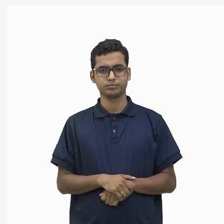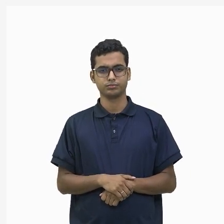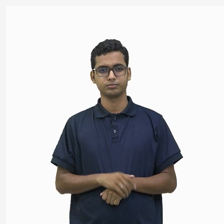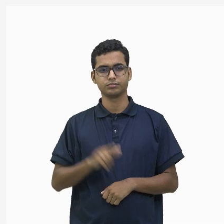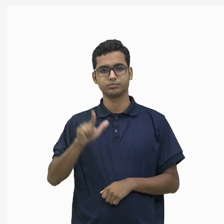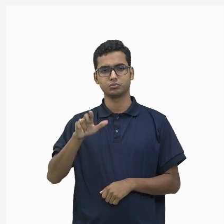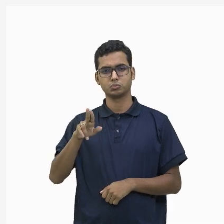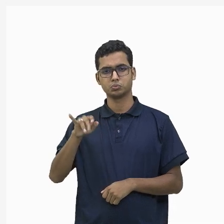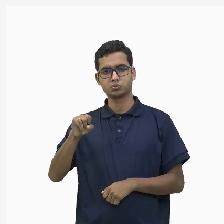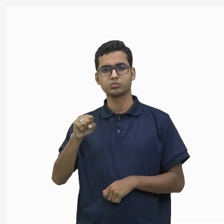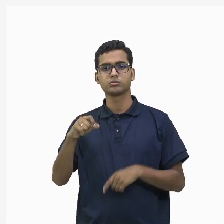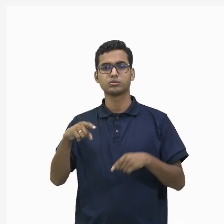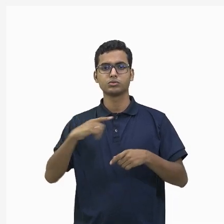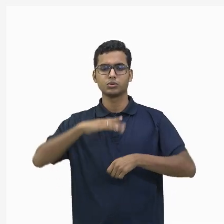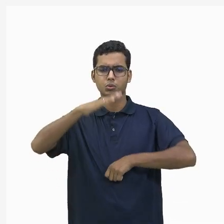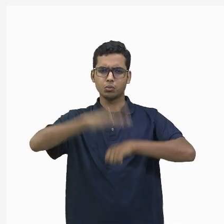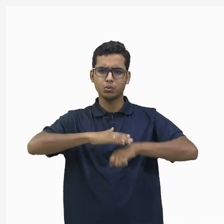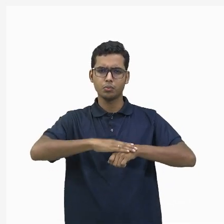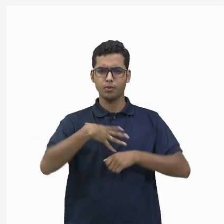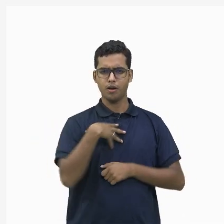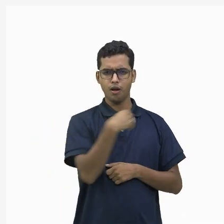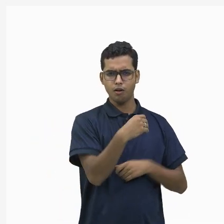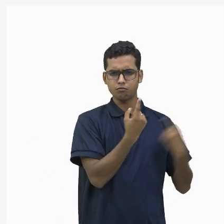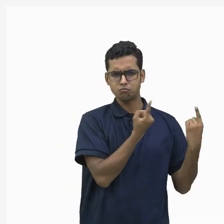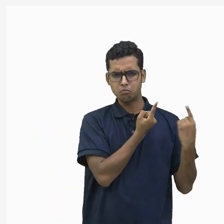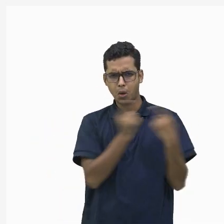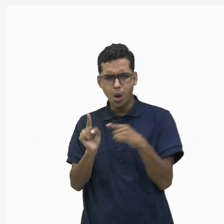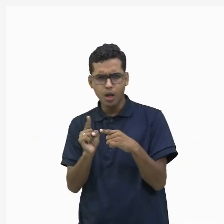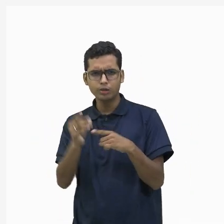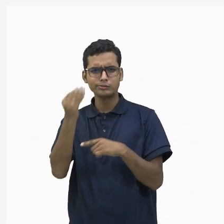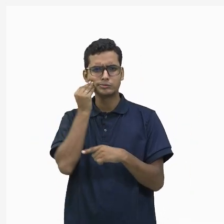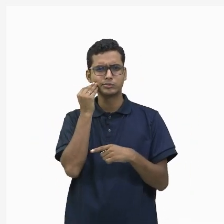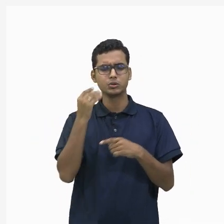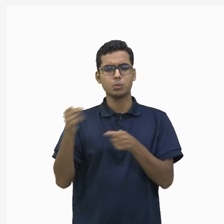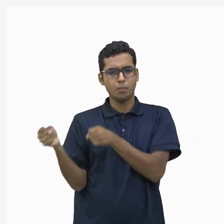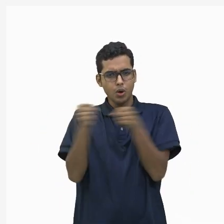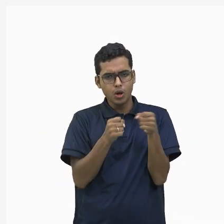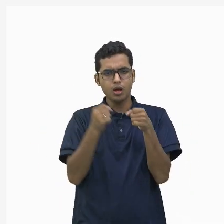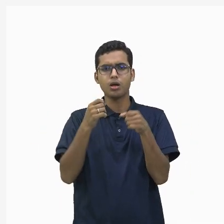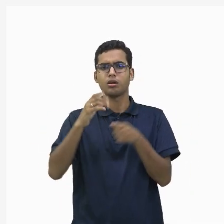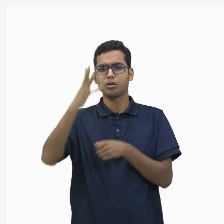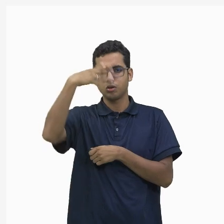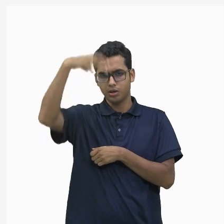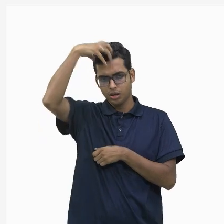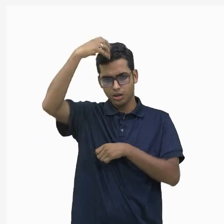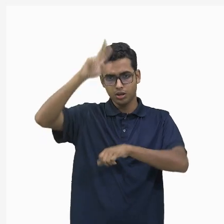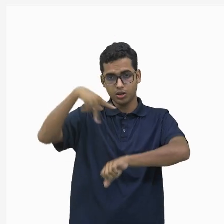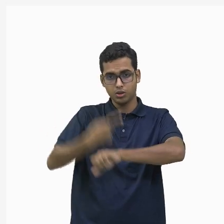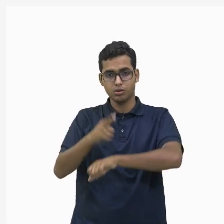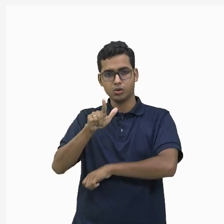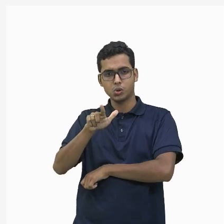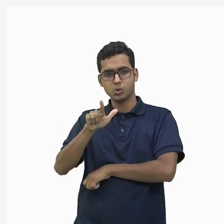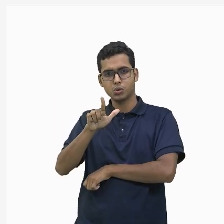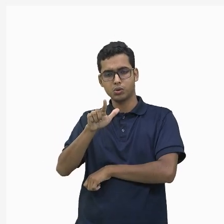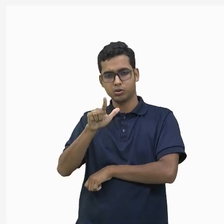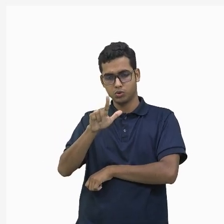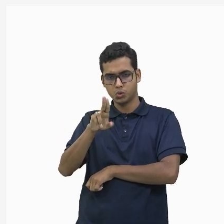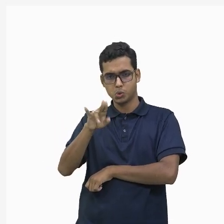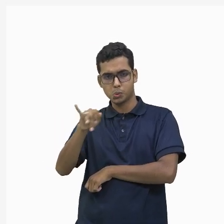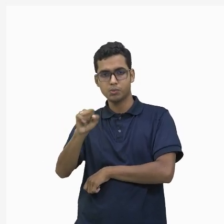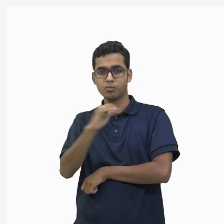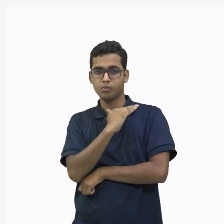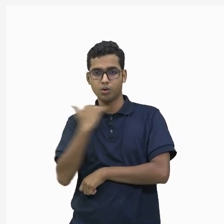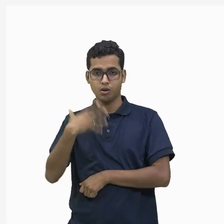que enfrentar os próprios filhos rebelados, disputando o poder real. Após a morte de Luís, em 840,